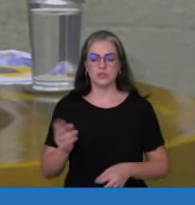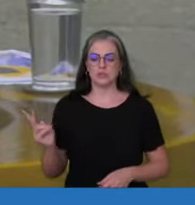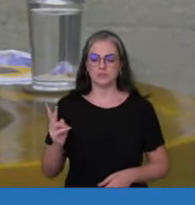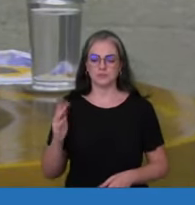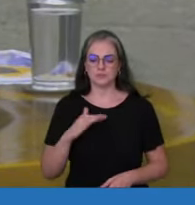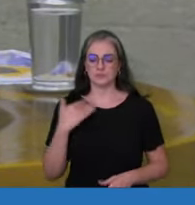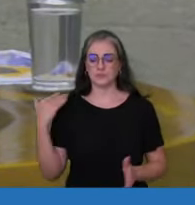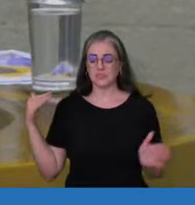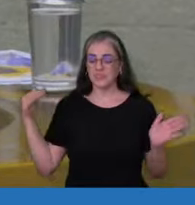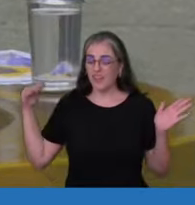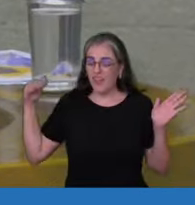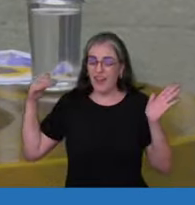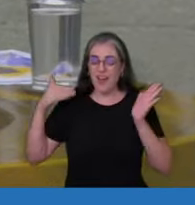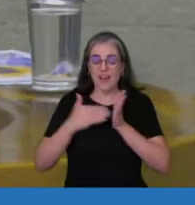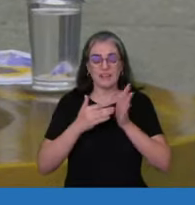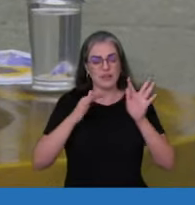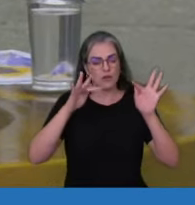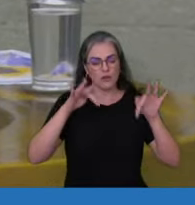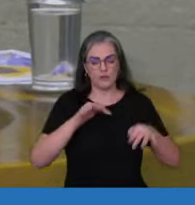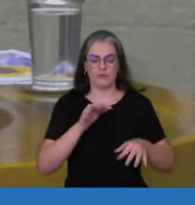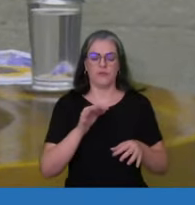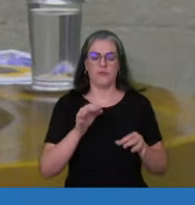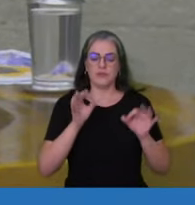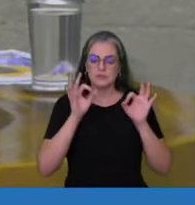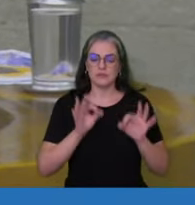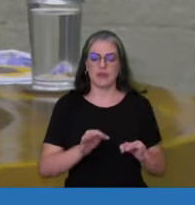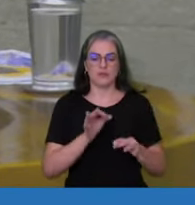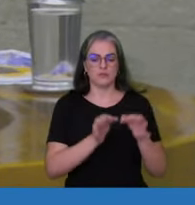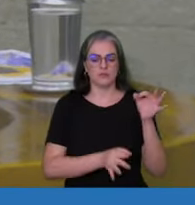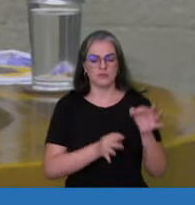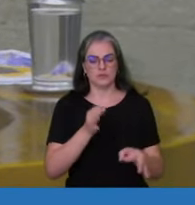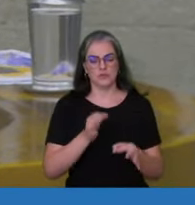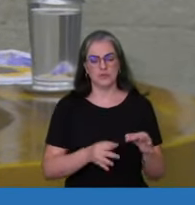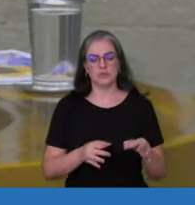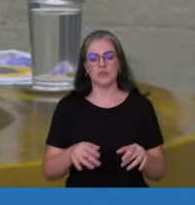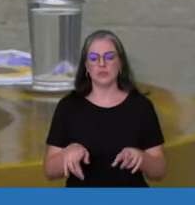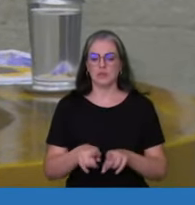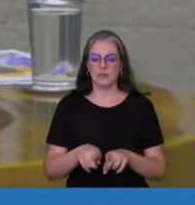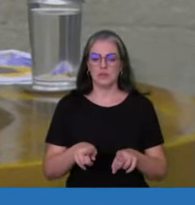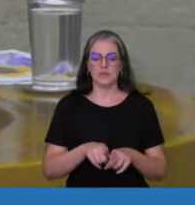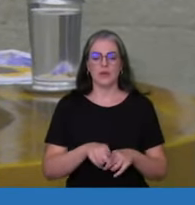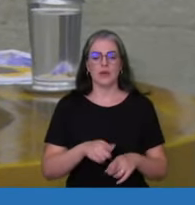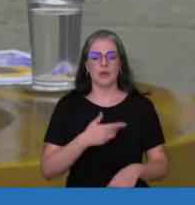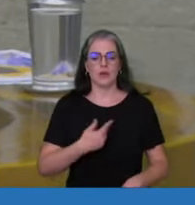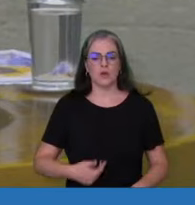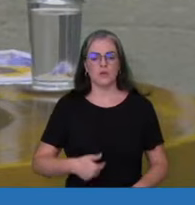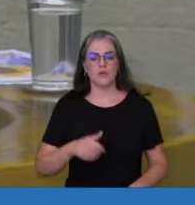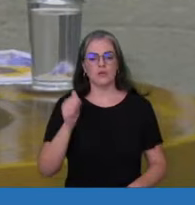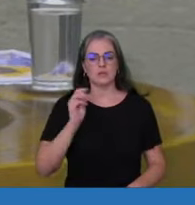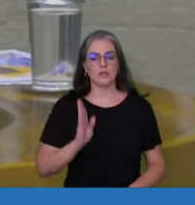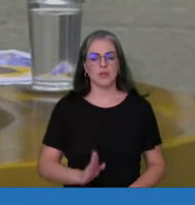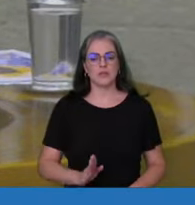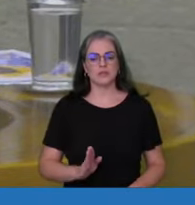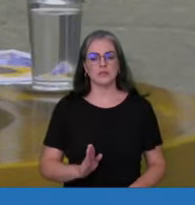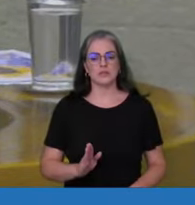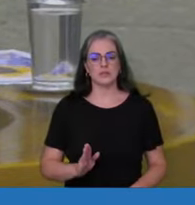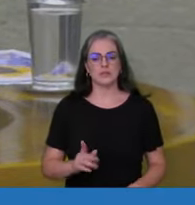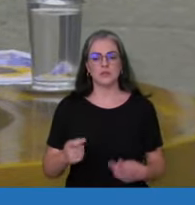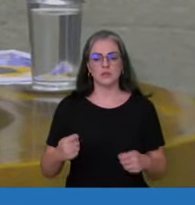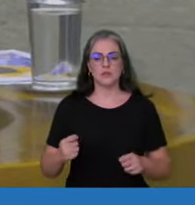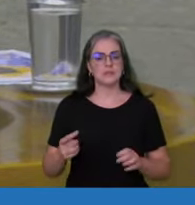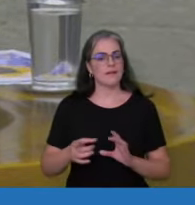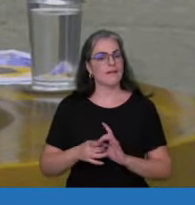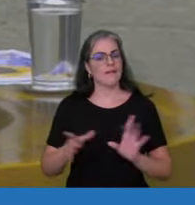os envolvidos sejam condenados e que o Estado brasileiro se permita ficar livre das milícias,